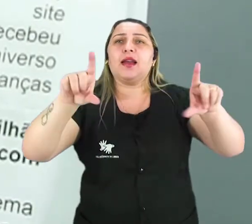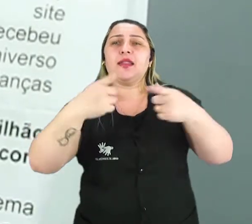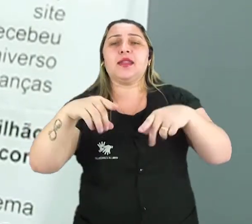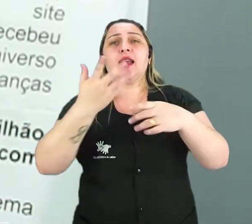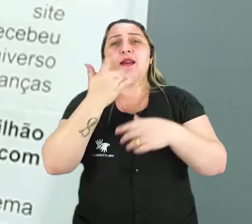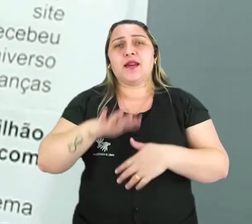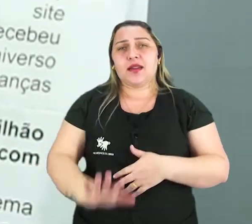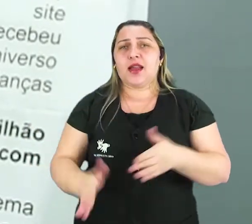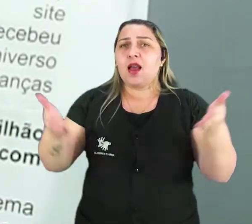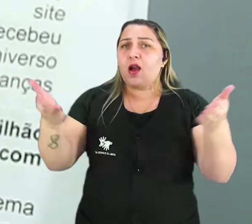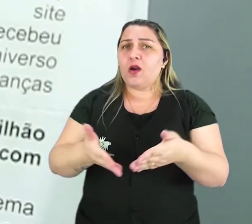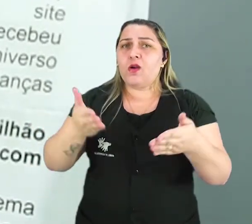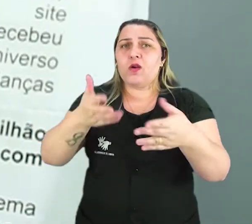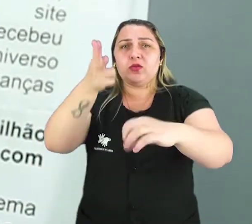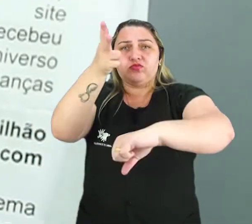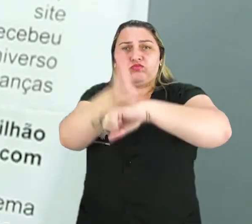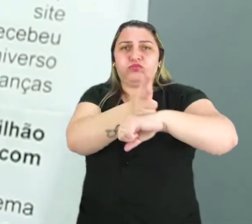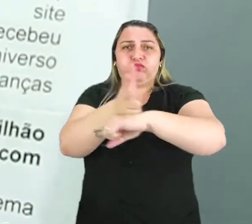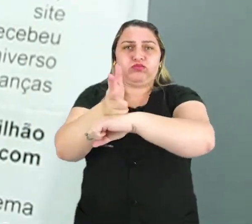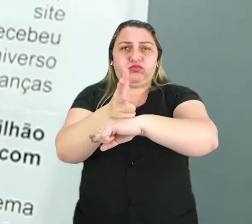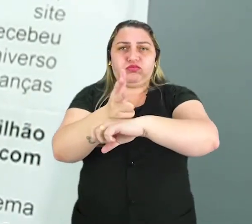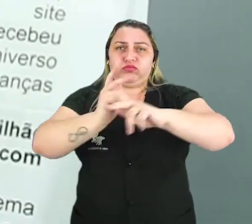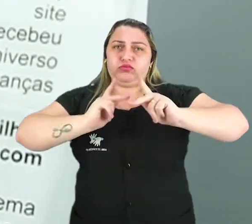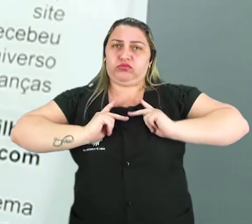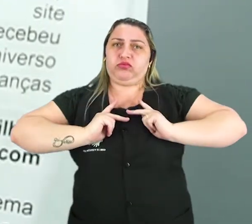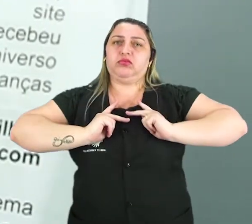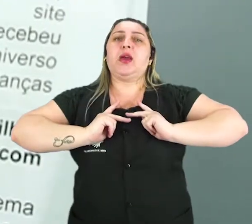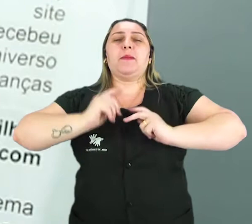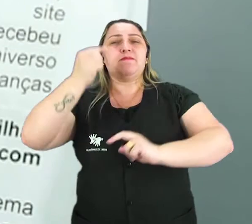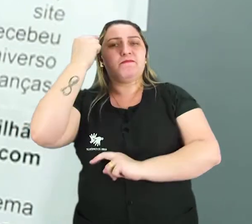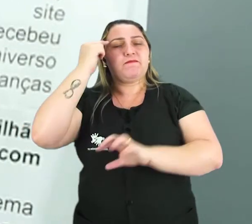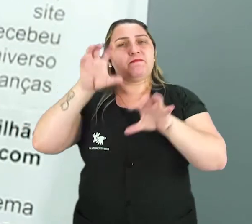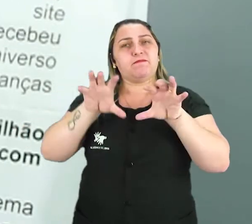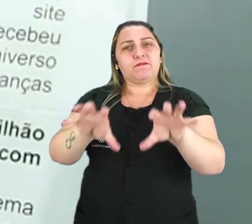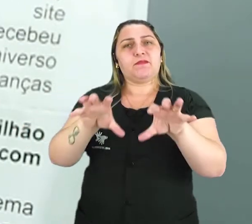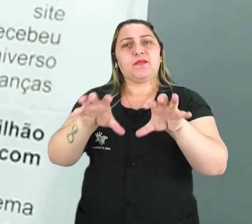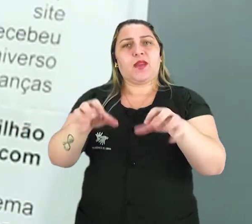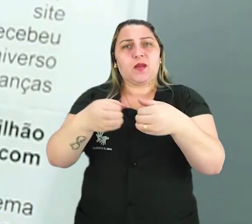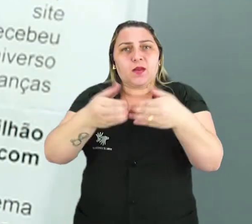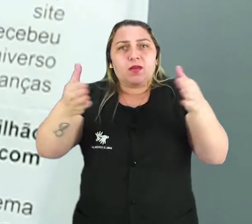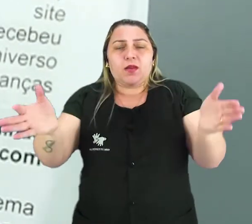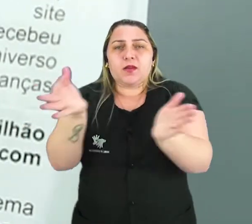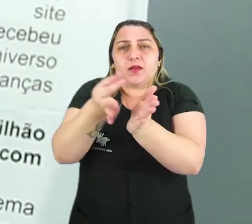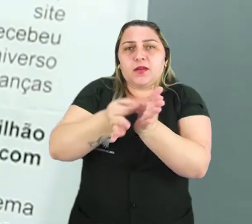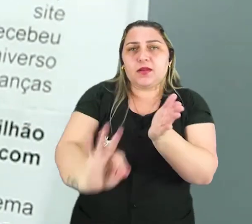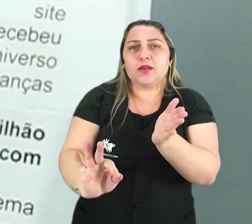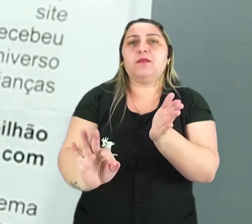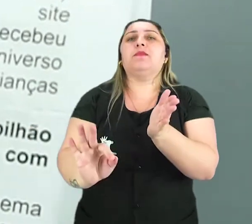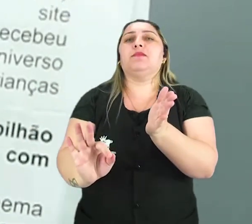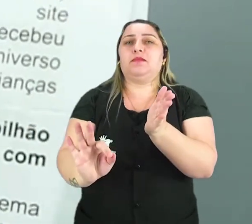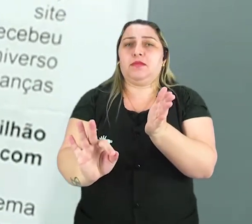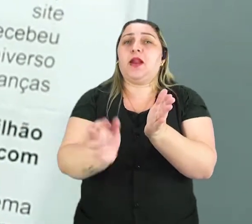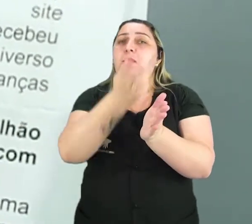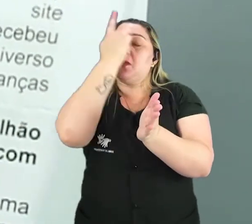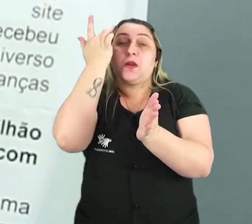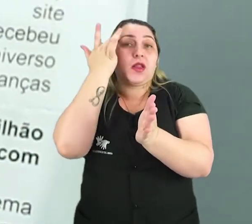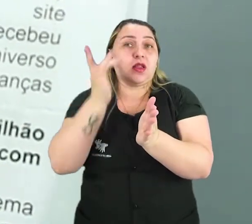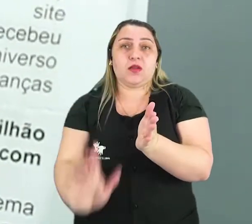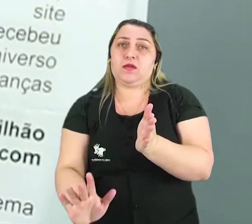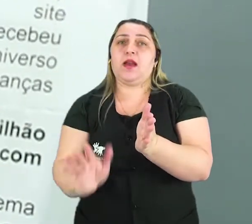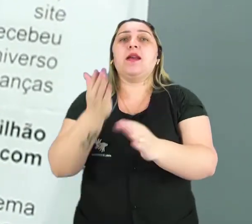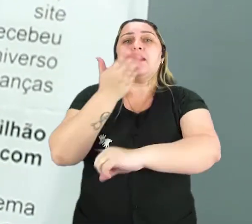hoje enfrenta as câmeras com categoria. Pensando nisso, abriremos as inscrições para amadores, que